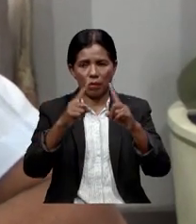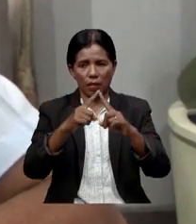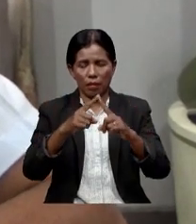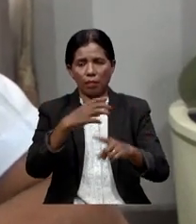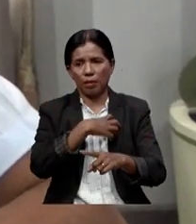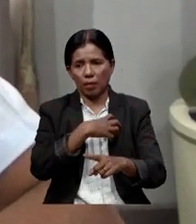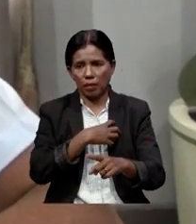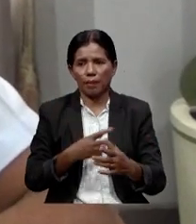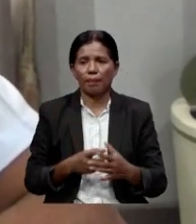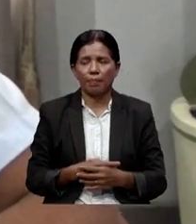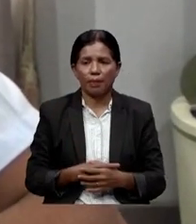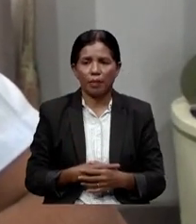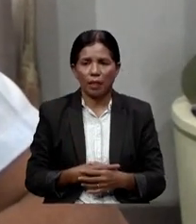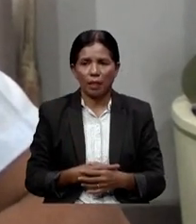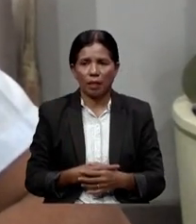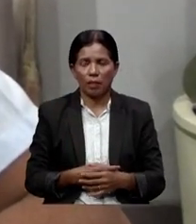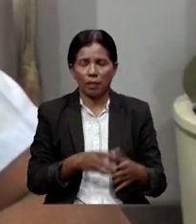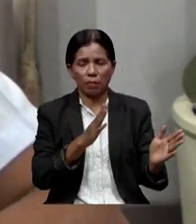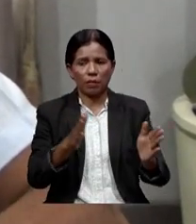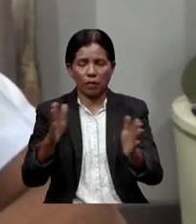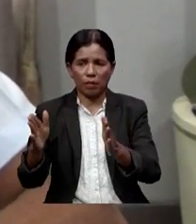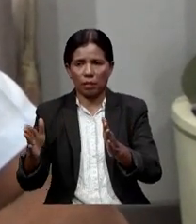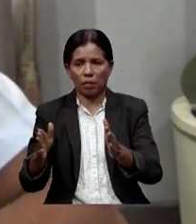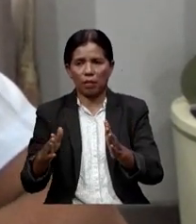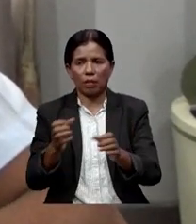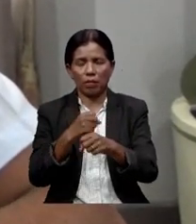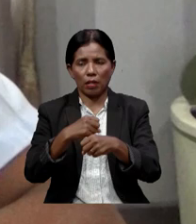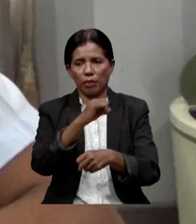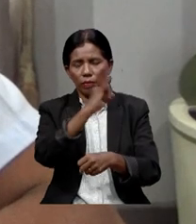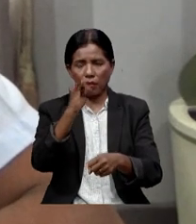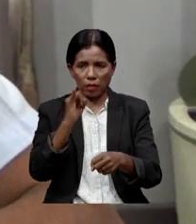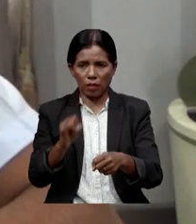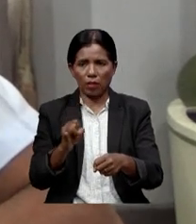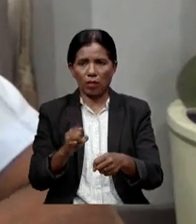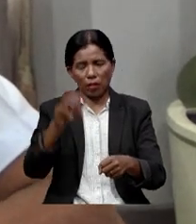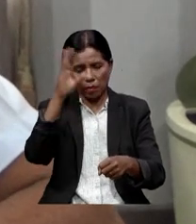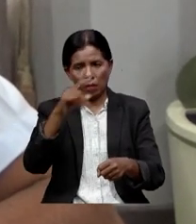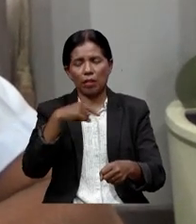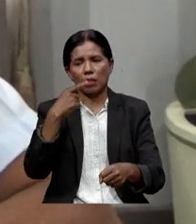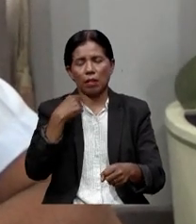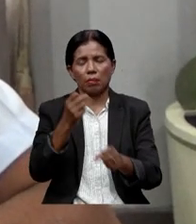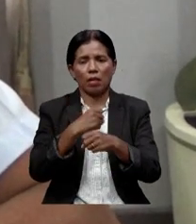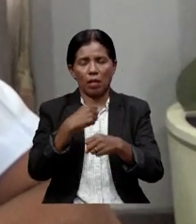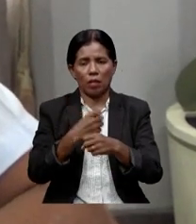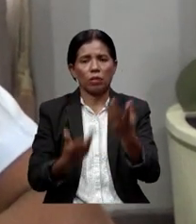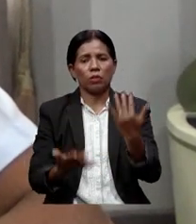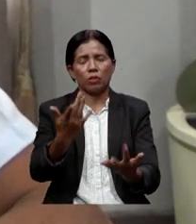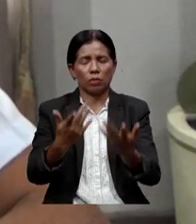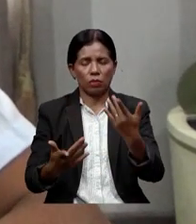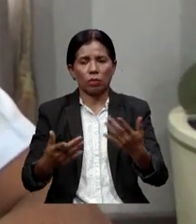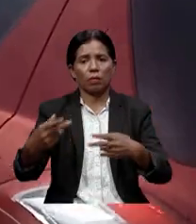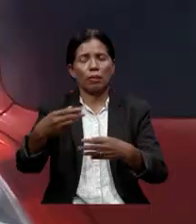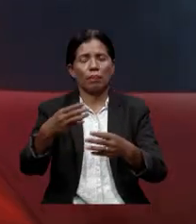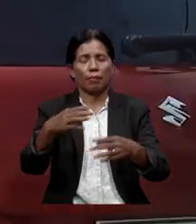PNTL para tu proceso atu halo investigação atu buka selos mahalo autoridade ne E a semana que